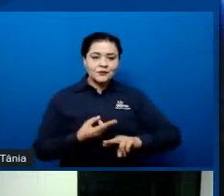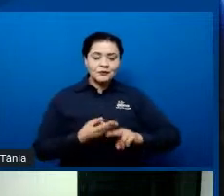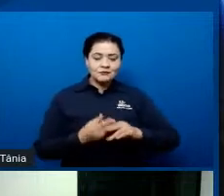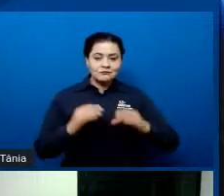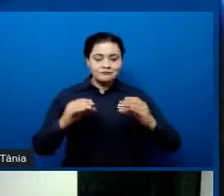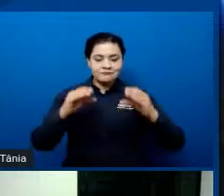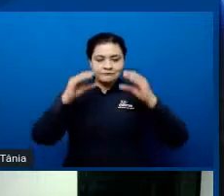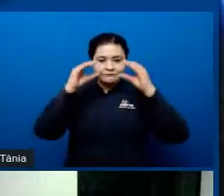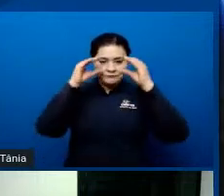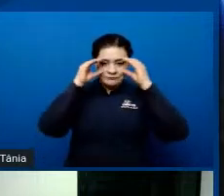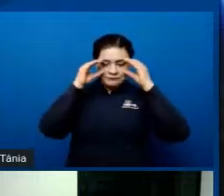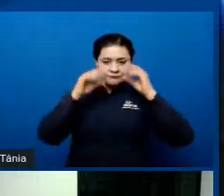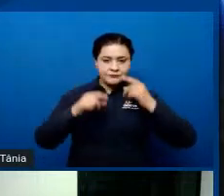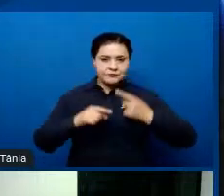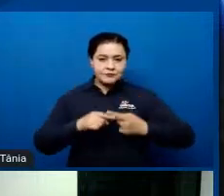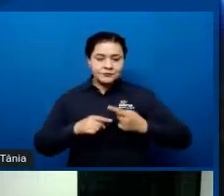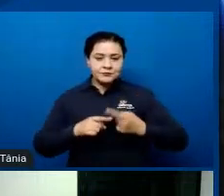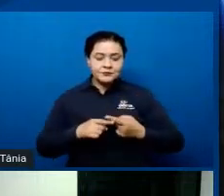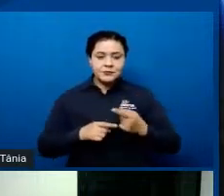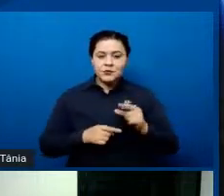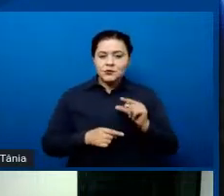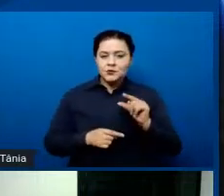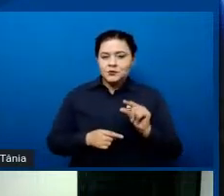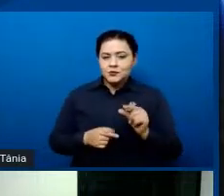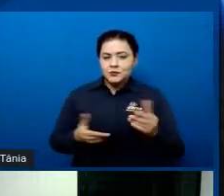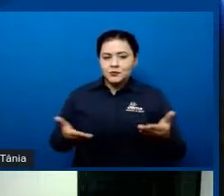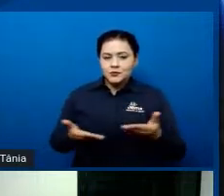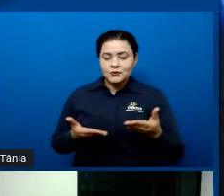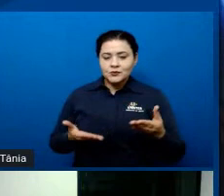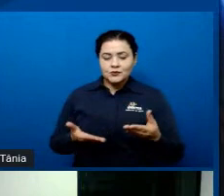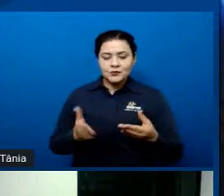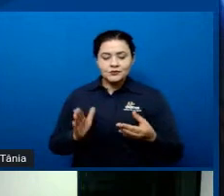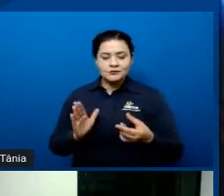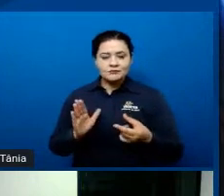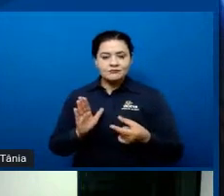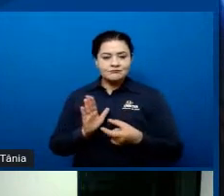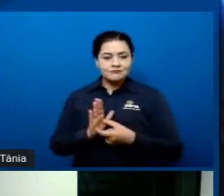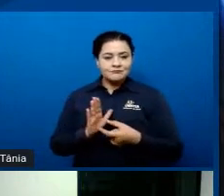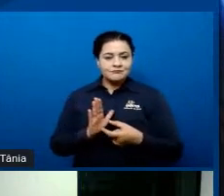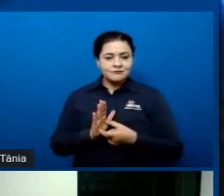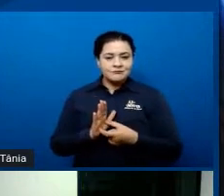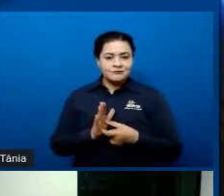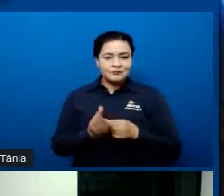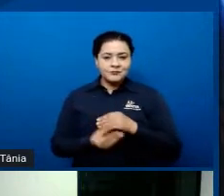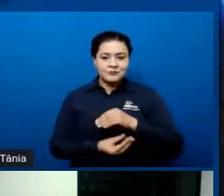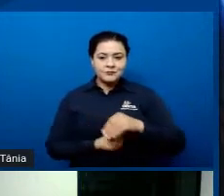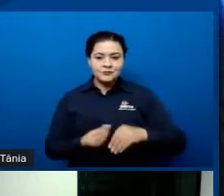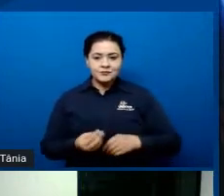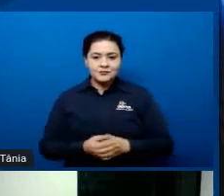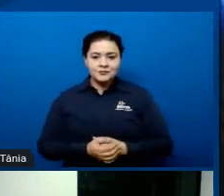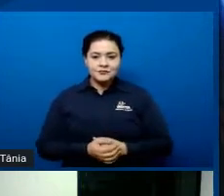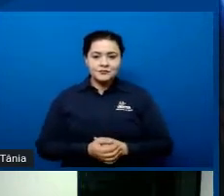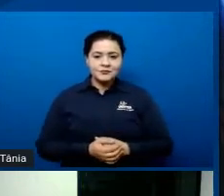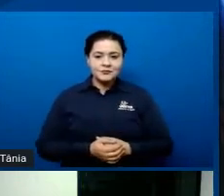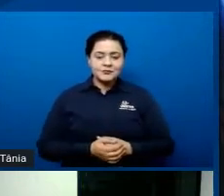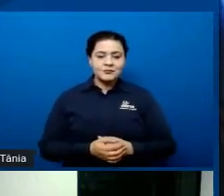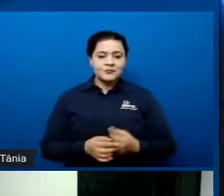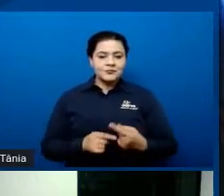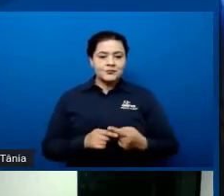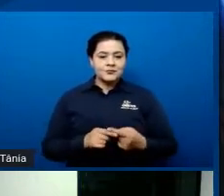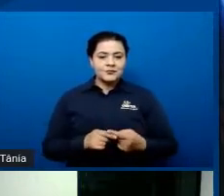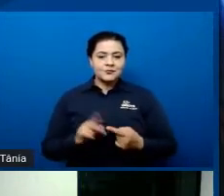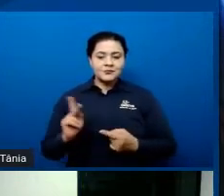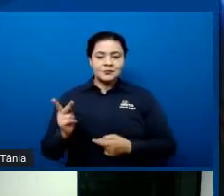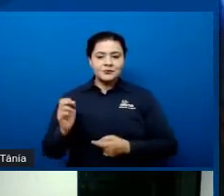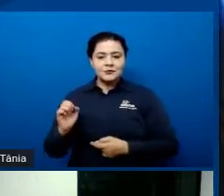Então, ele é um dos poucos, hoje, dispositivos que trabalham com realidade mista. Então, aquele negócio de holograma, que a gente